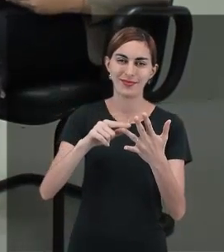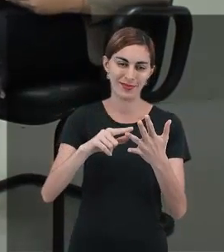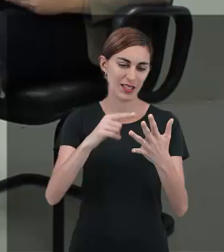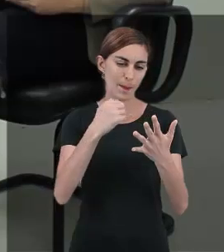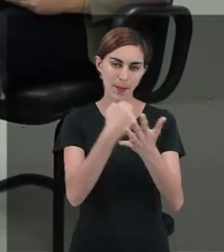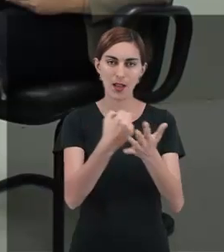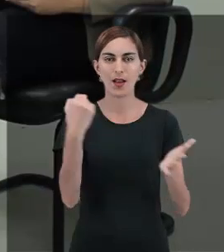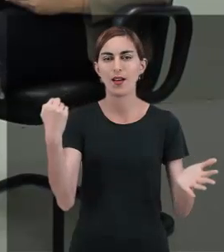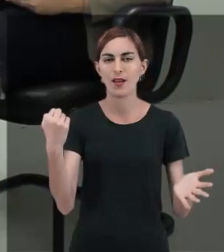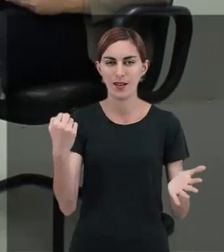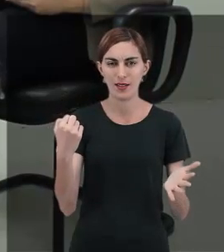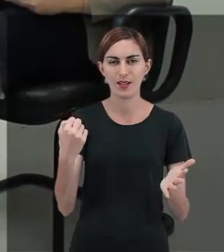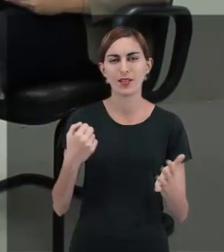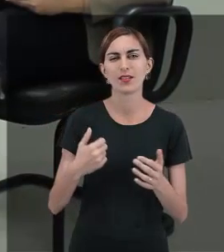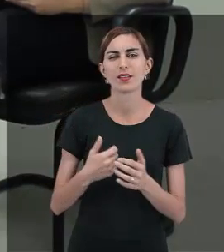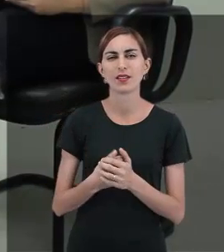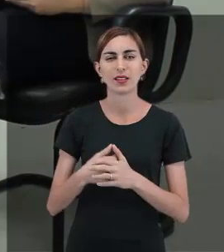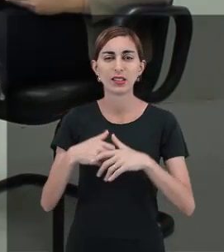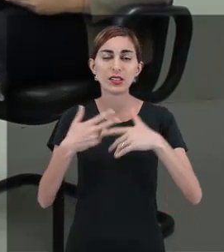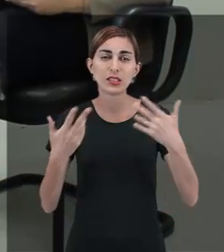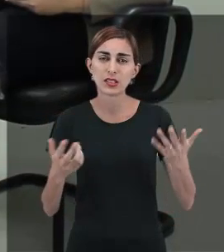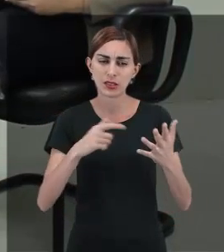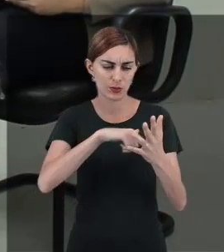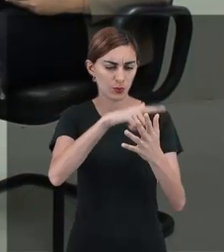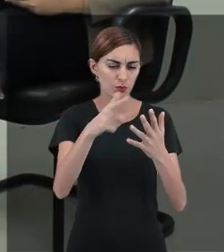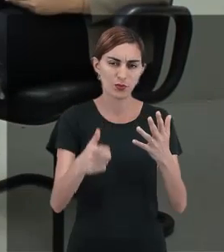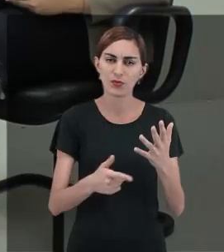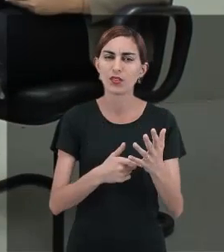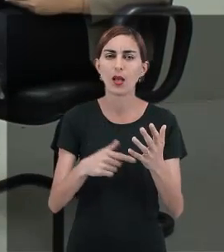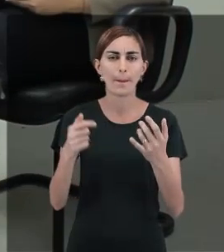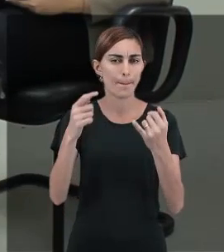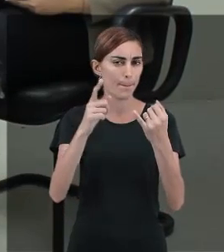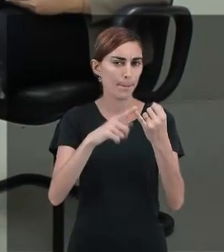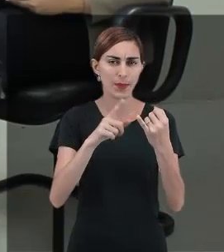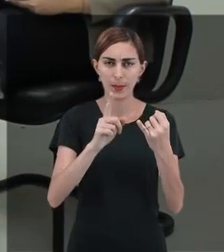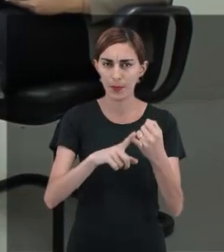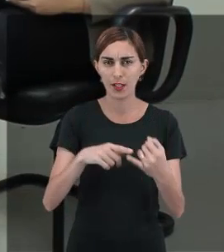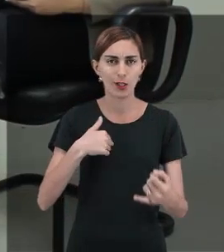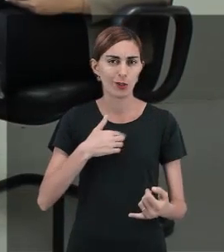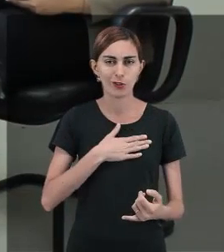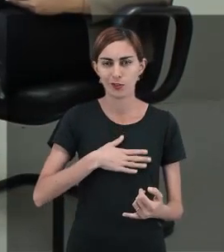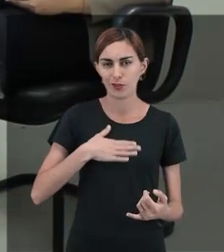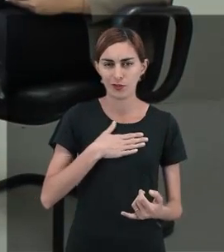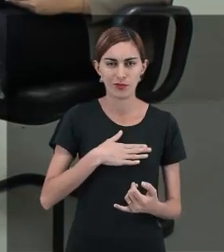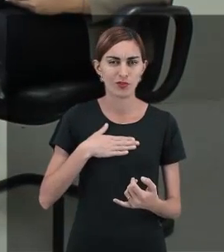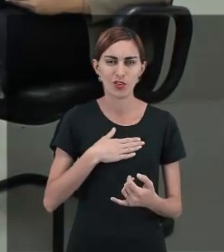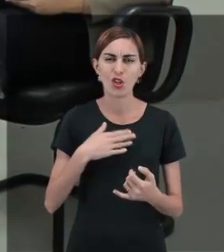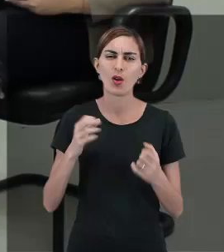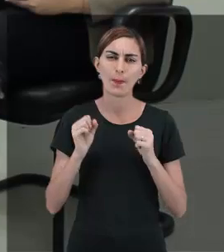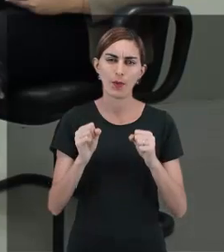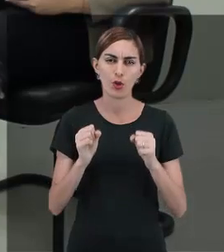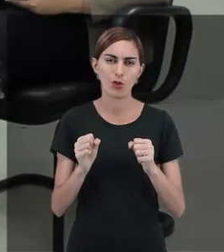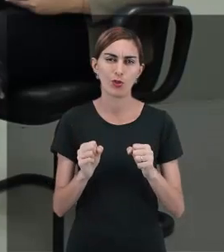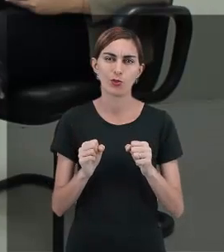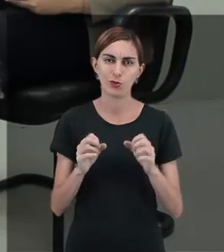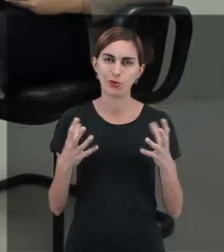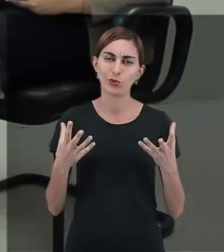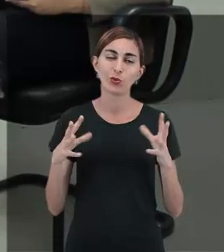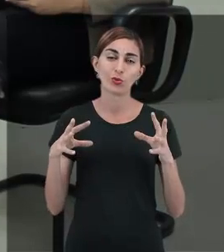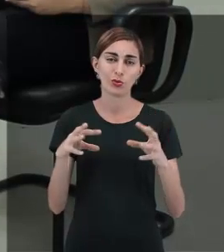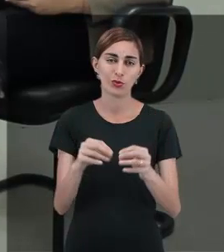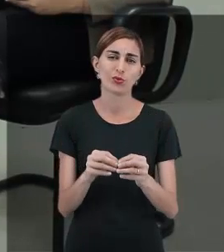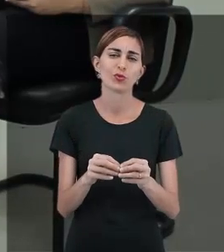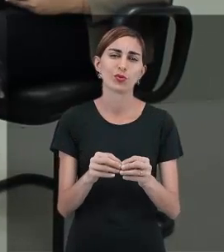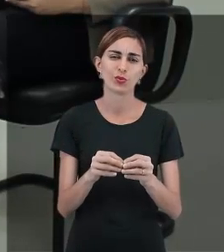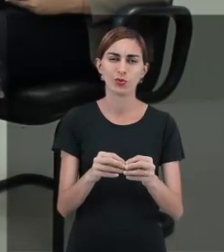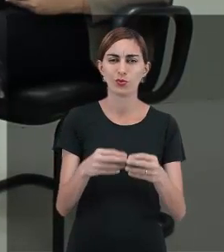vidraçaria, ninguém lembra de nenhuma vidraçaria. Então, se ninguém lembra de nenhuma, a primeira que for lembrada, então, se eu fizer um pouquinho, ou seja, todo mundo está errando.